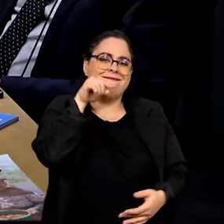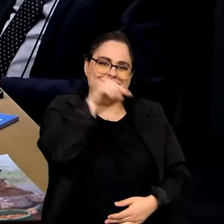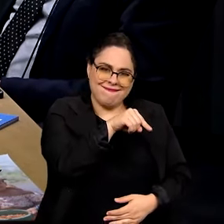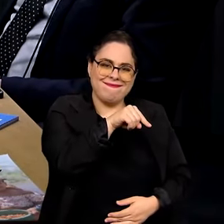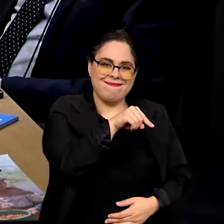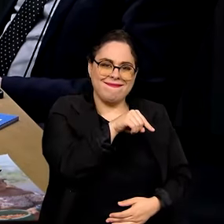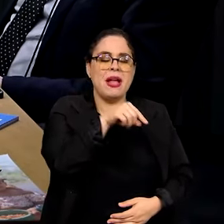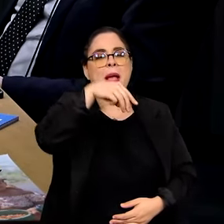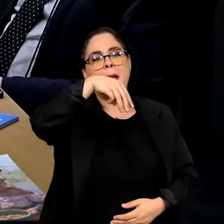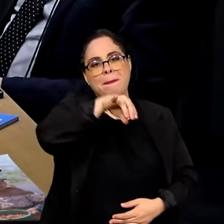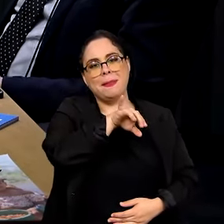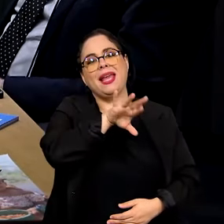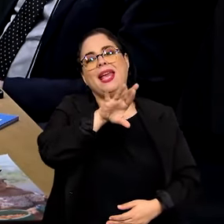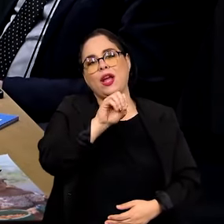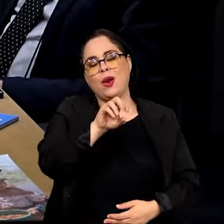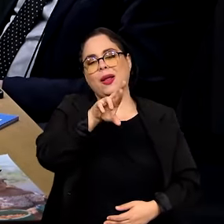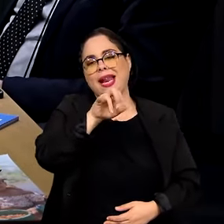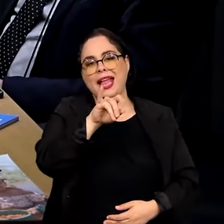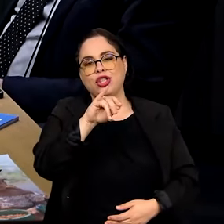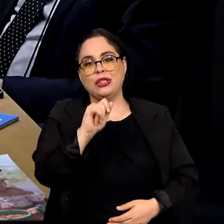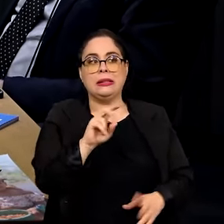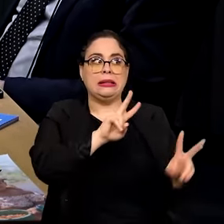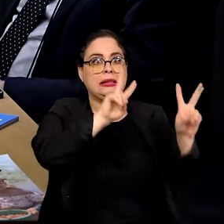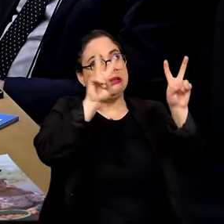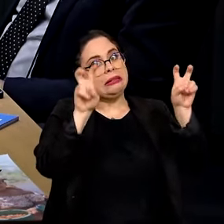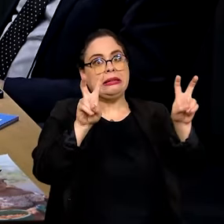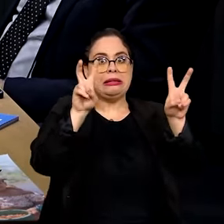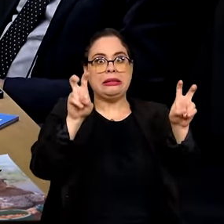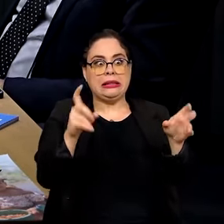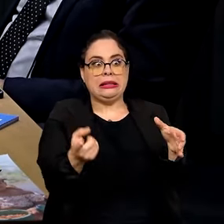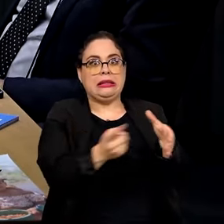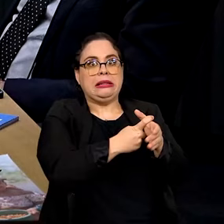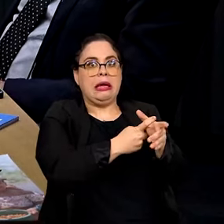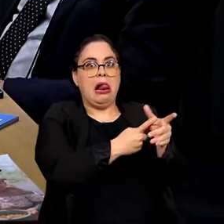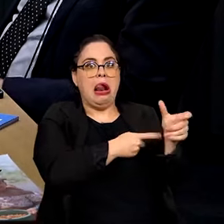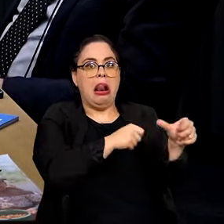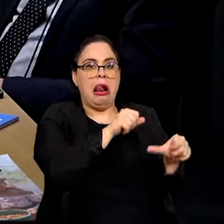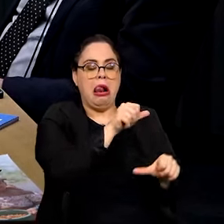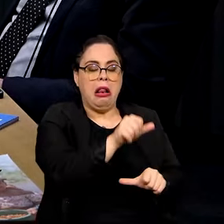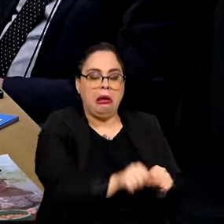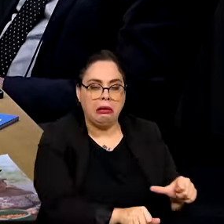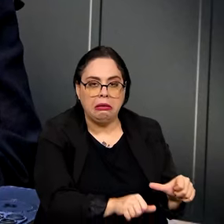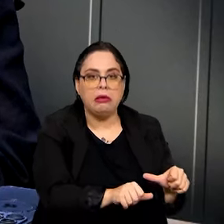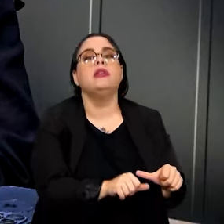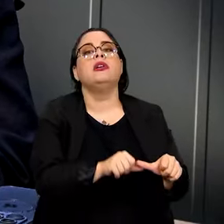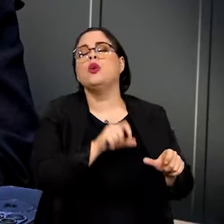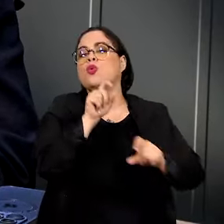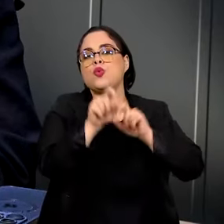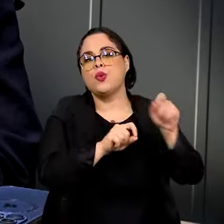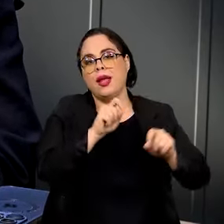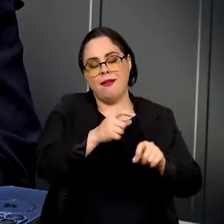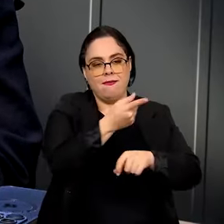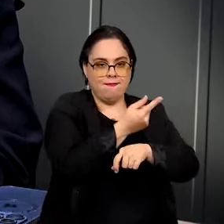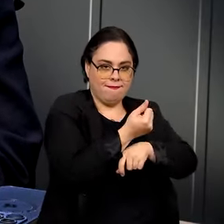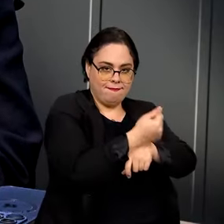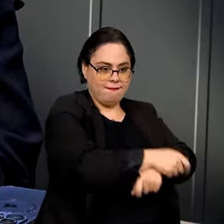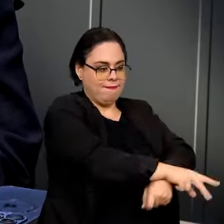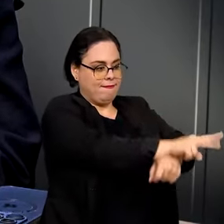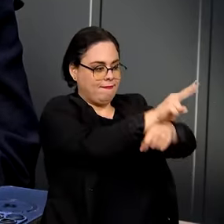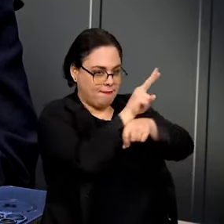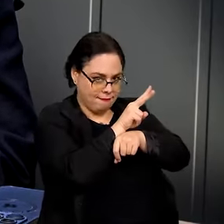exatamente microcrédito entre aspas que se tornaram quase créditos como consumo e foram